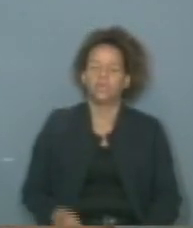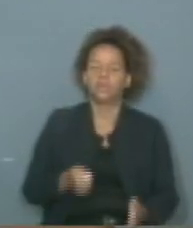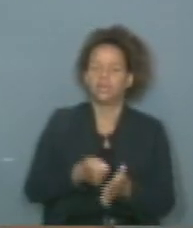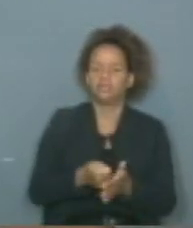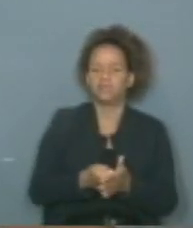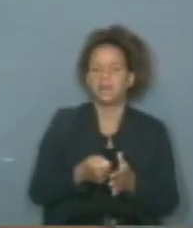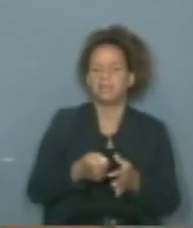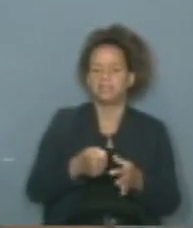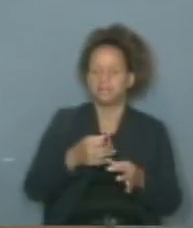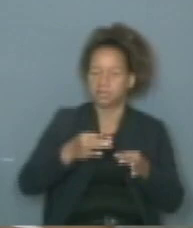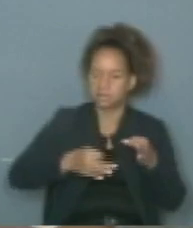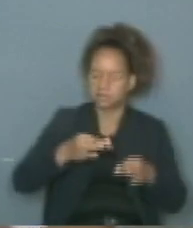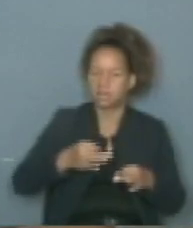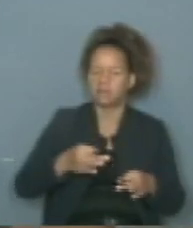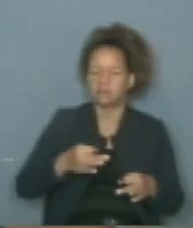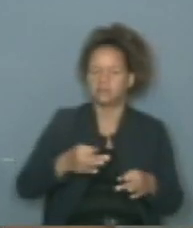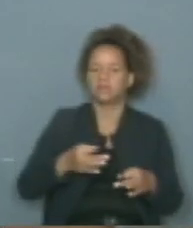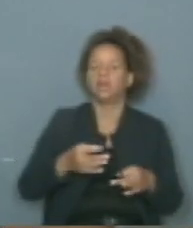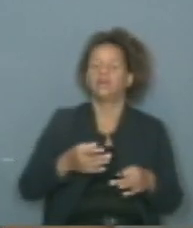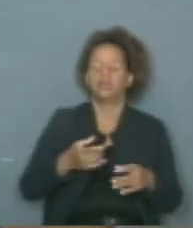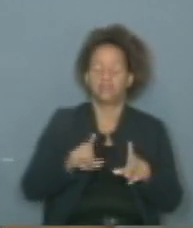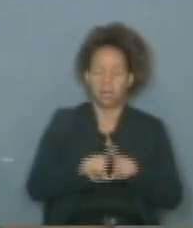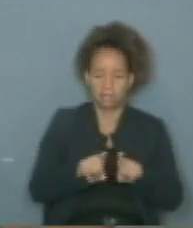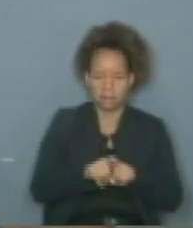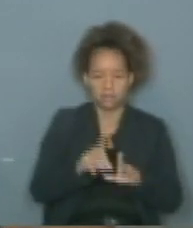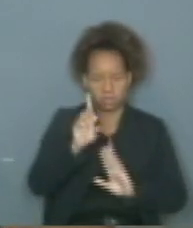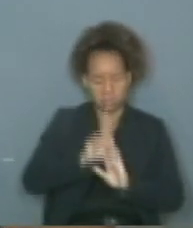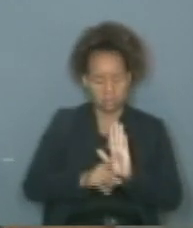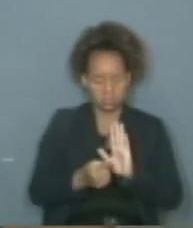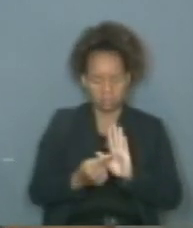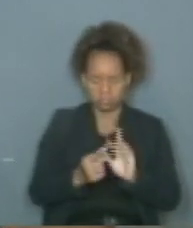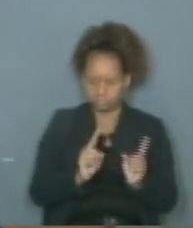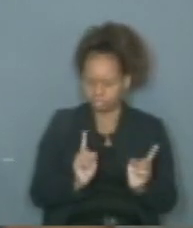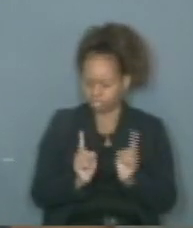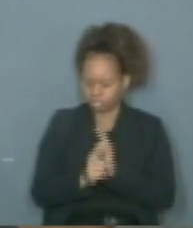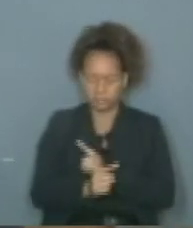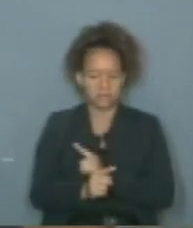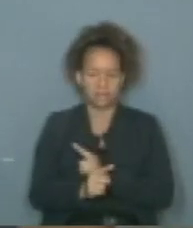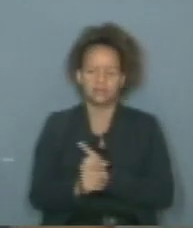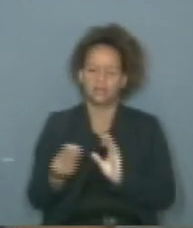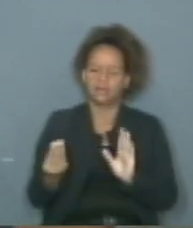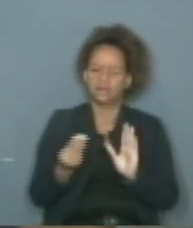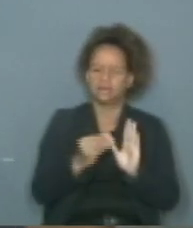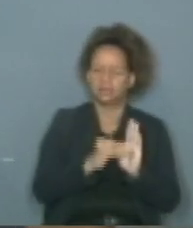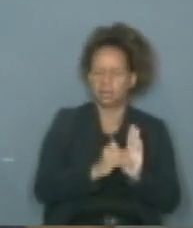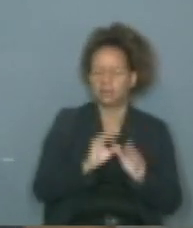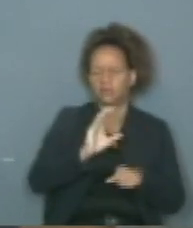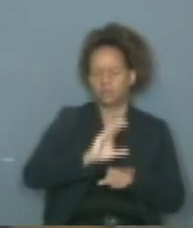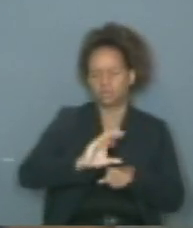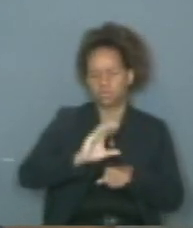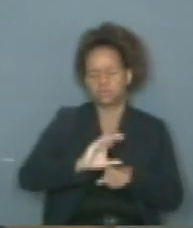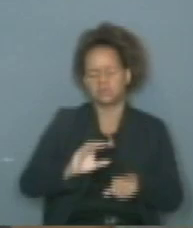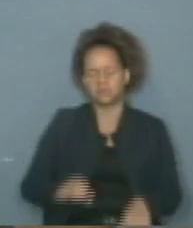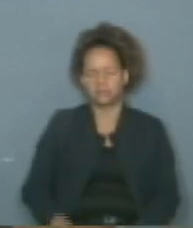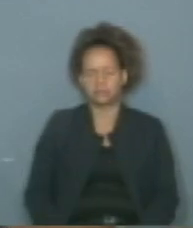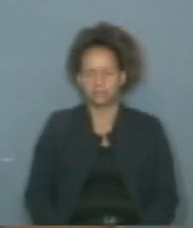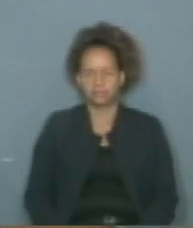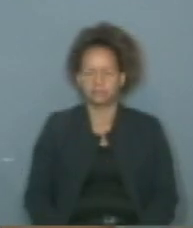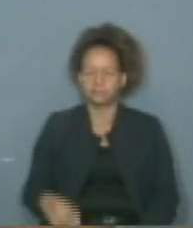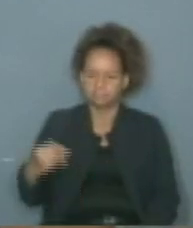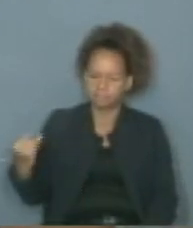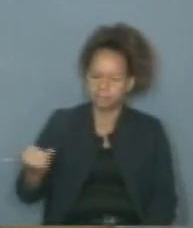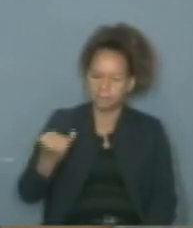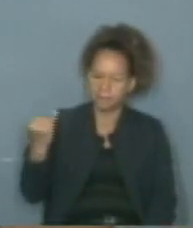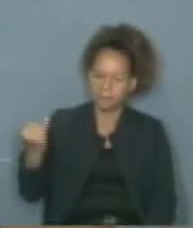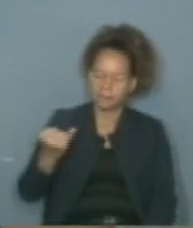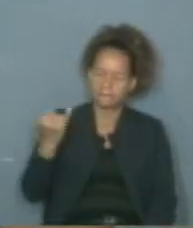devido processo legal e o contraditório. Isso está previsto também na Constituição. Era